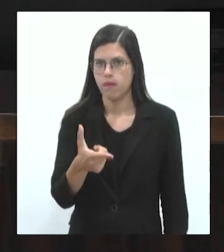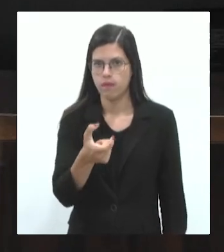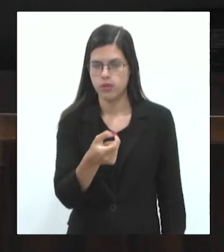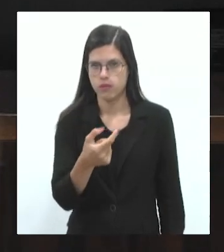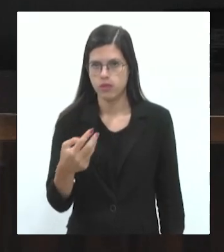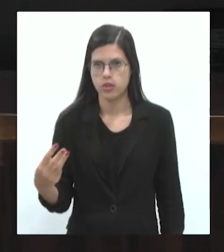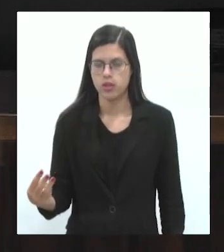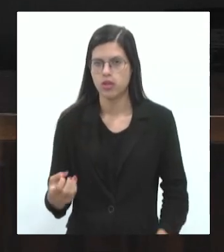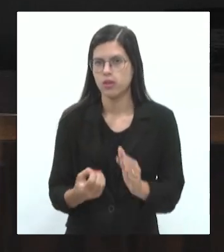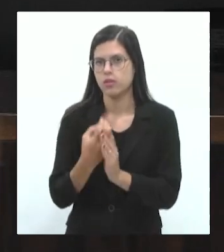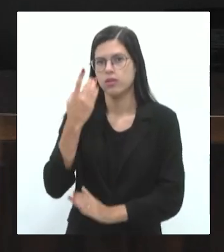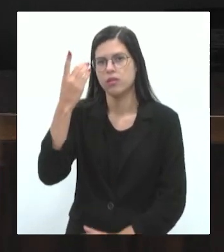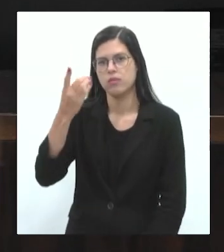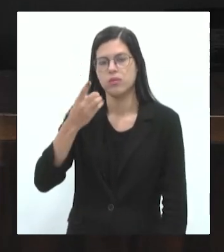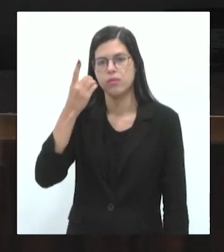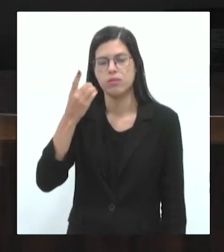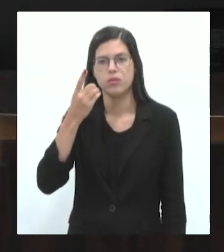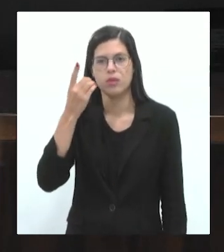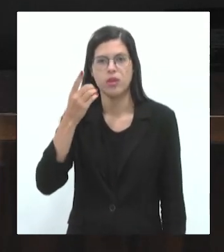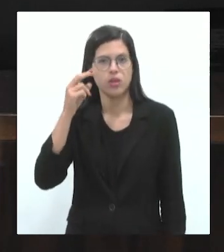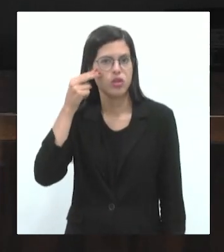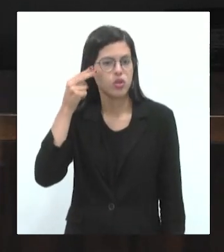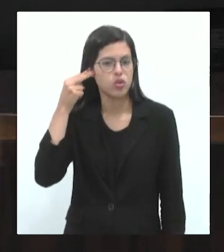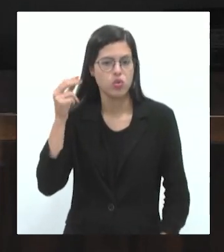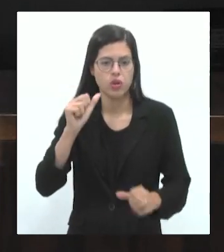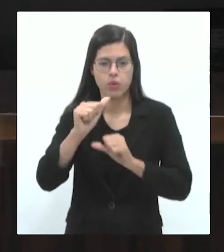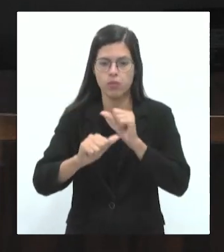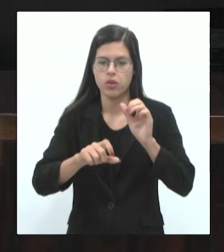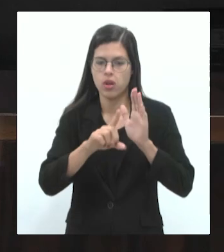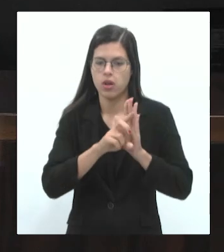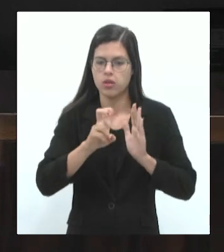2023, de autoria da deputada Tia Ju, que altera a lei número